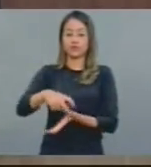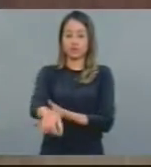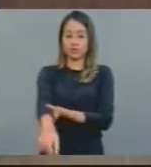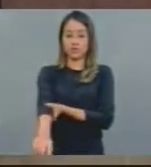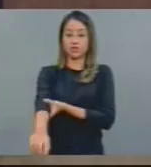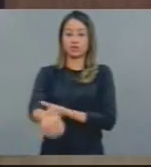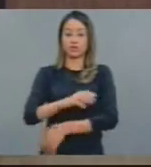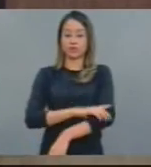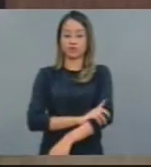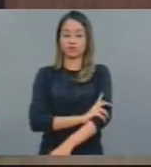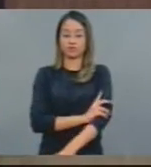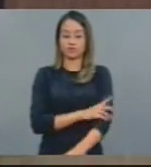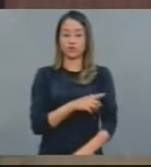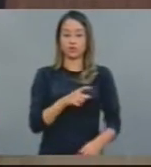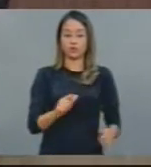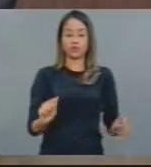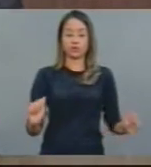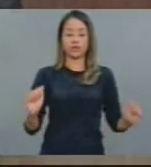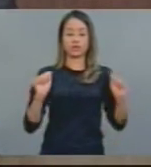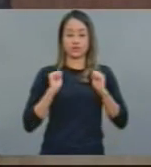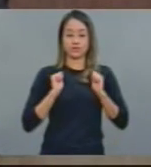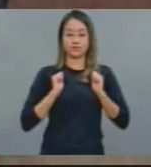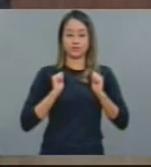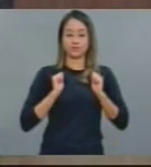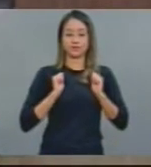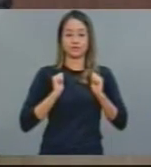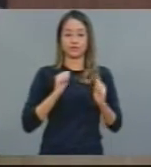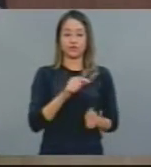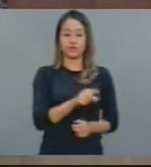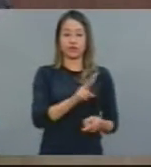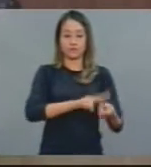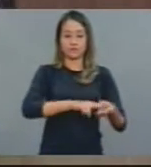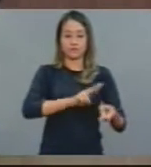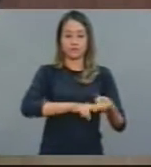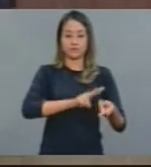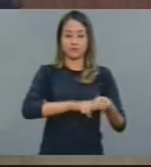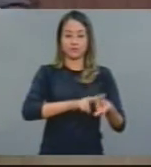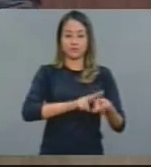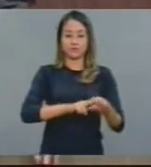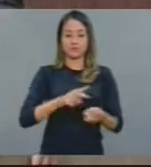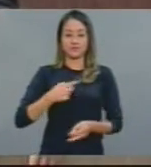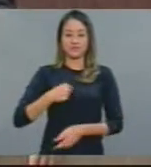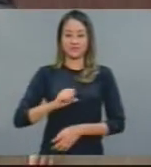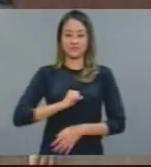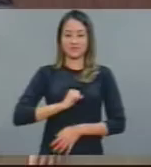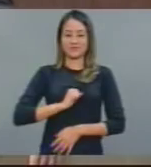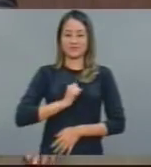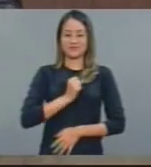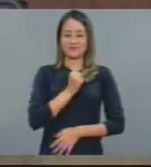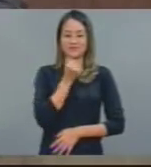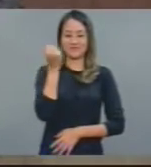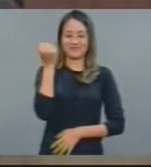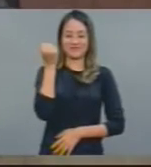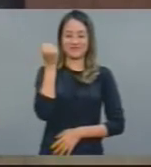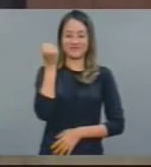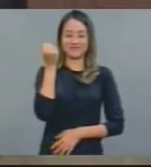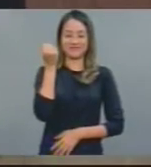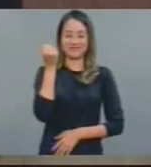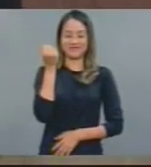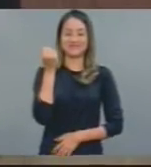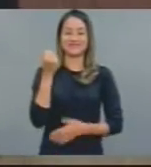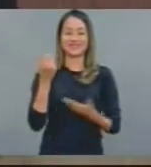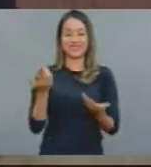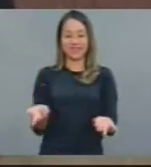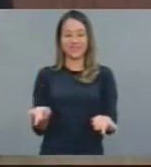vejo às vezes o servidor, alguns, obviamente, indignados com esse ataque, mas achando que isso é